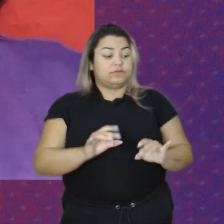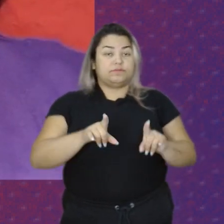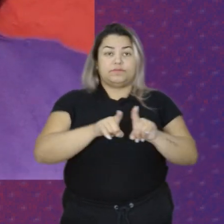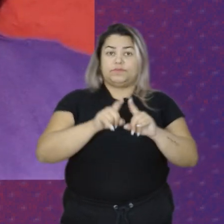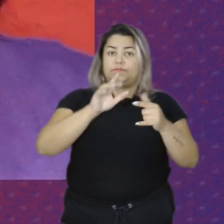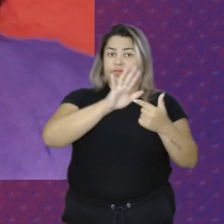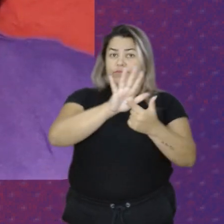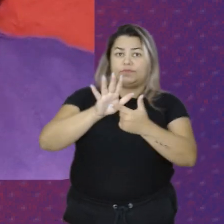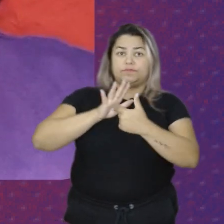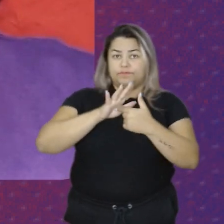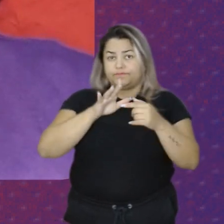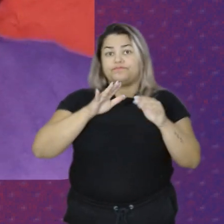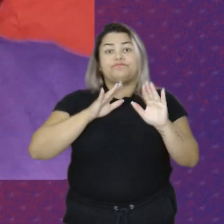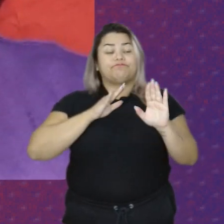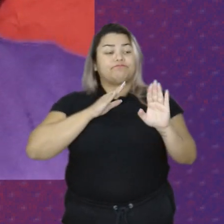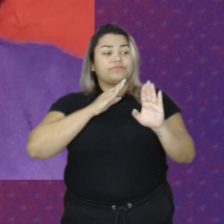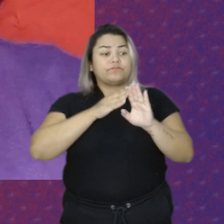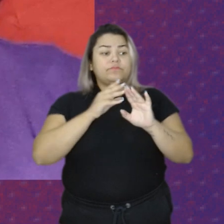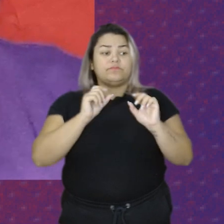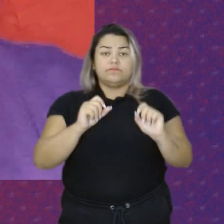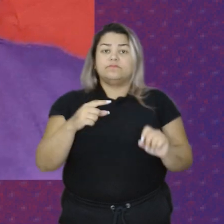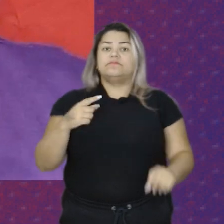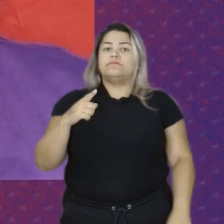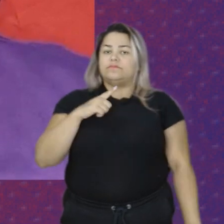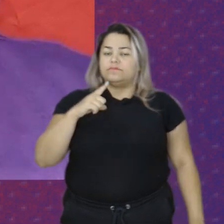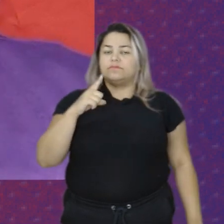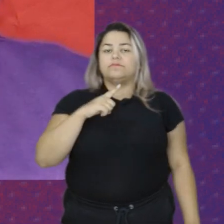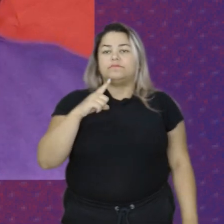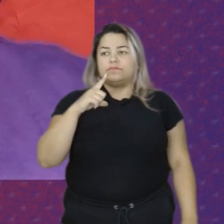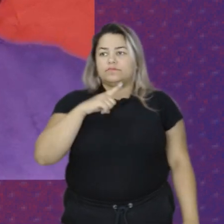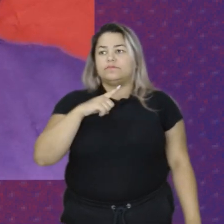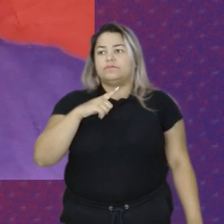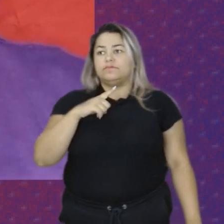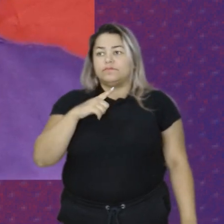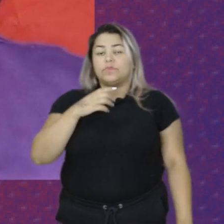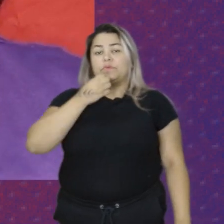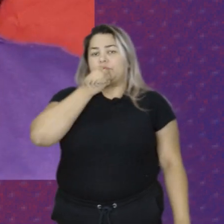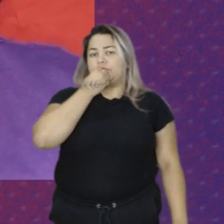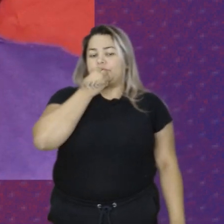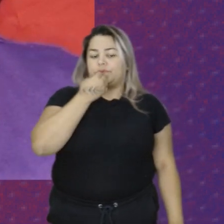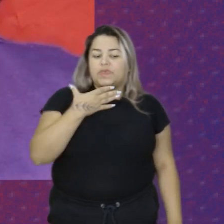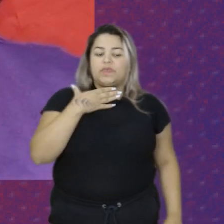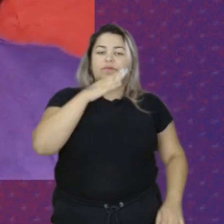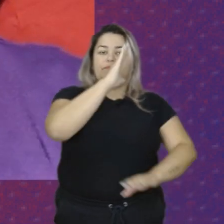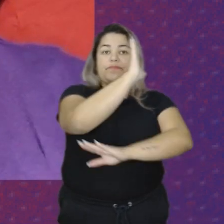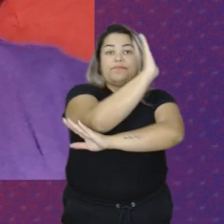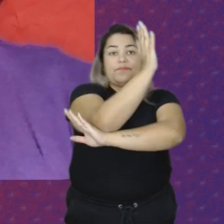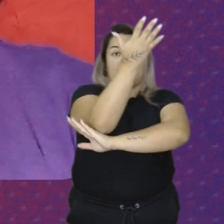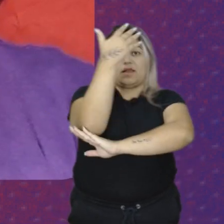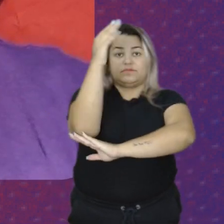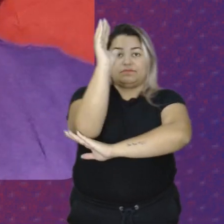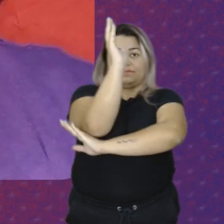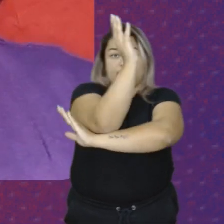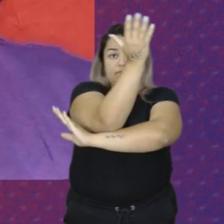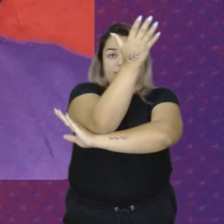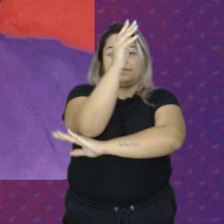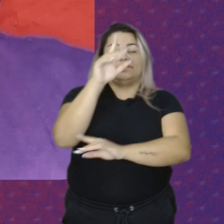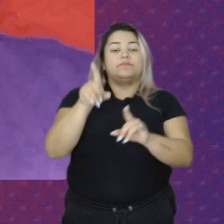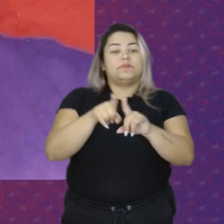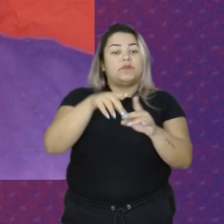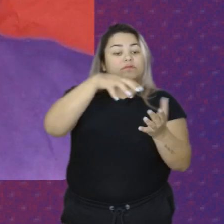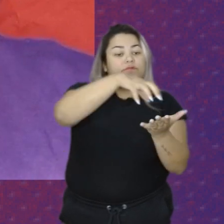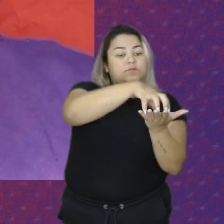nos seus princípios que nós temos que estar de bem com a natureza, que a gente tem que estar num